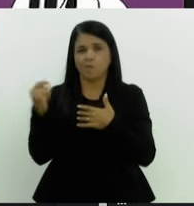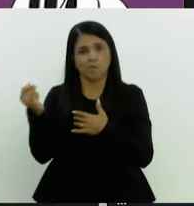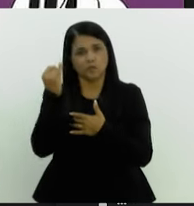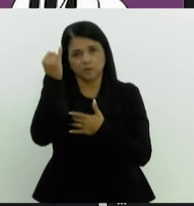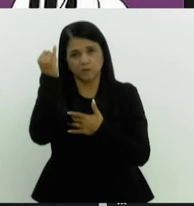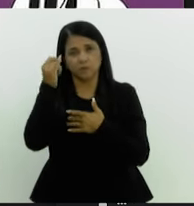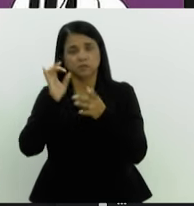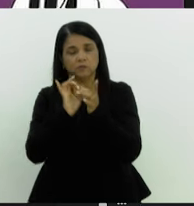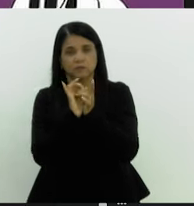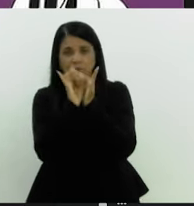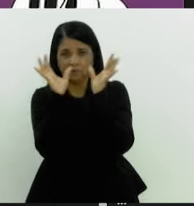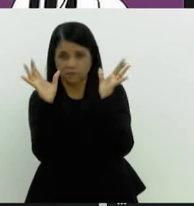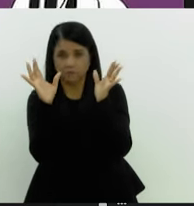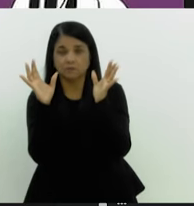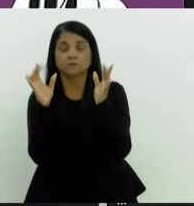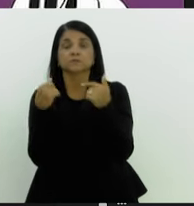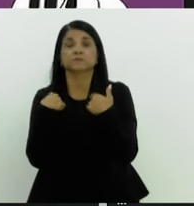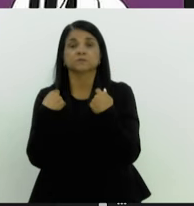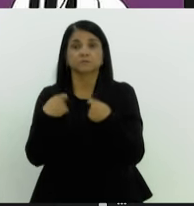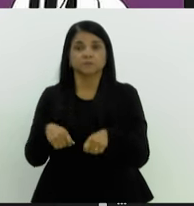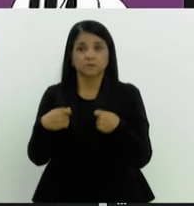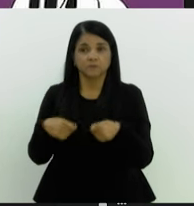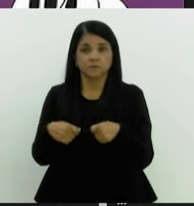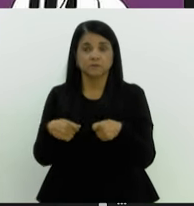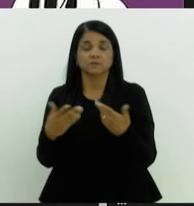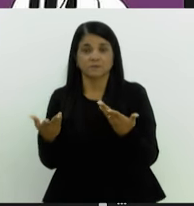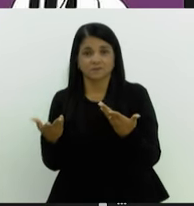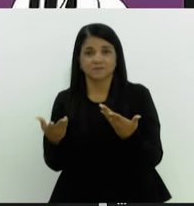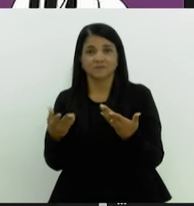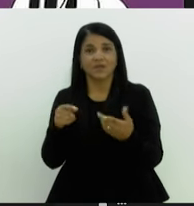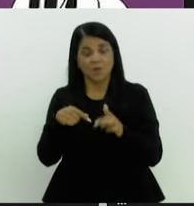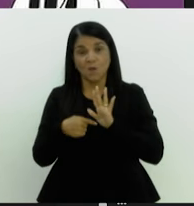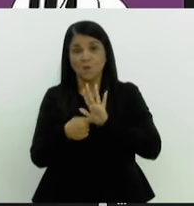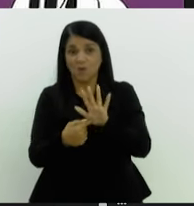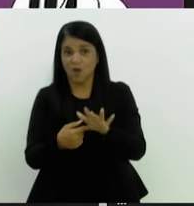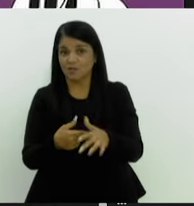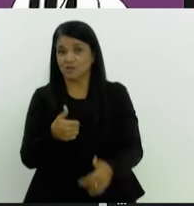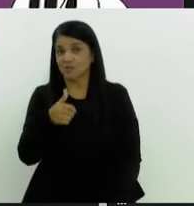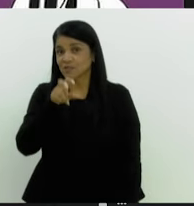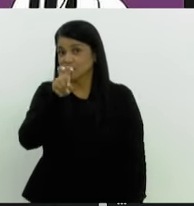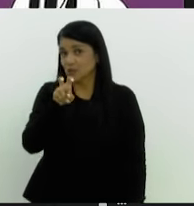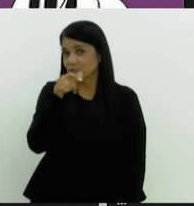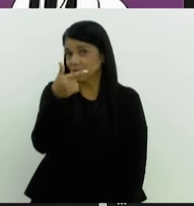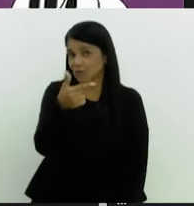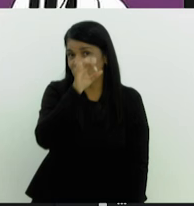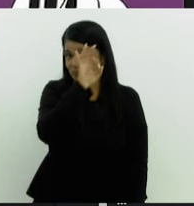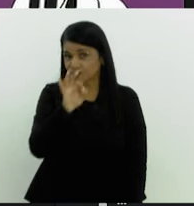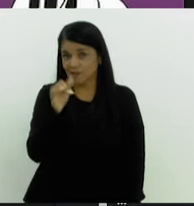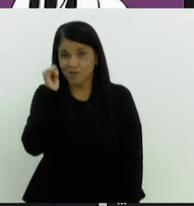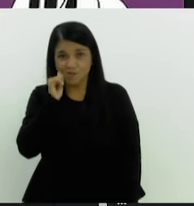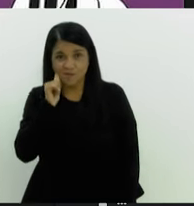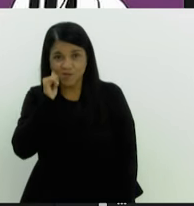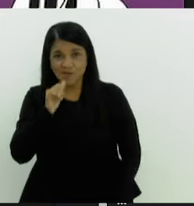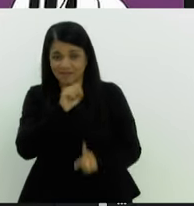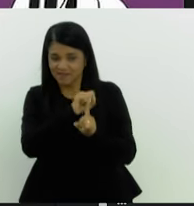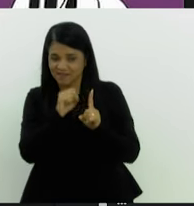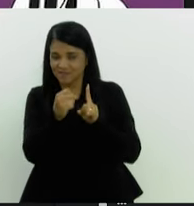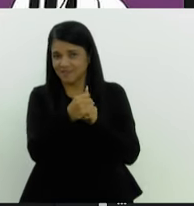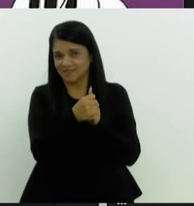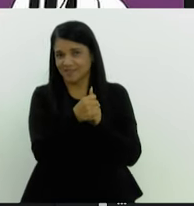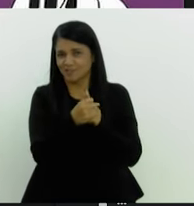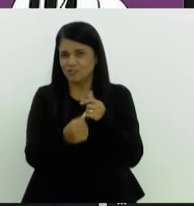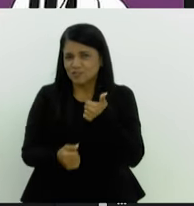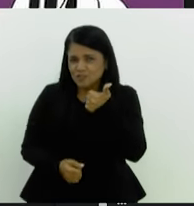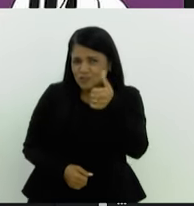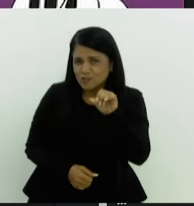nossa democracia porque aqui eu faço uma ressalva se nós temos 52% de mulheres na nossa sociedade e apenas